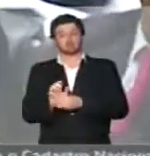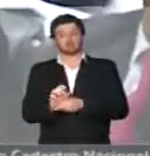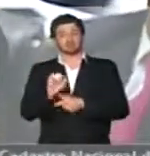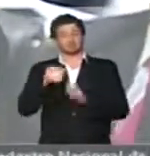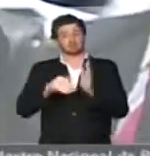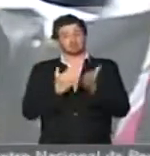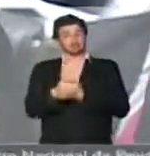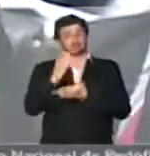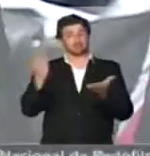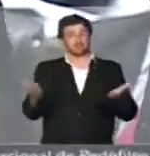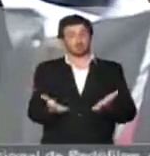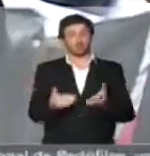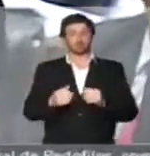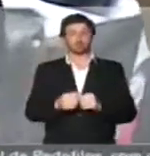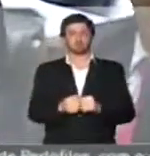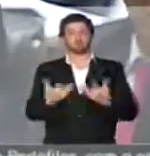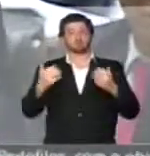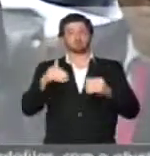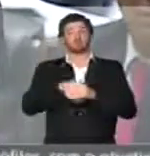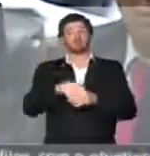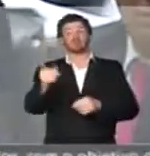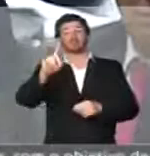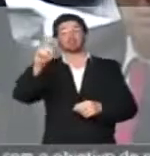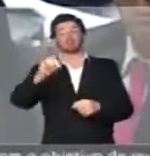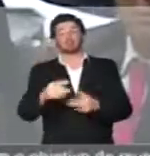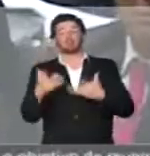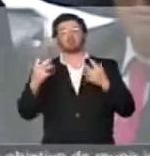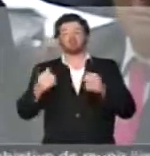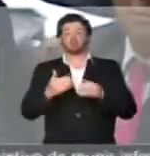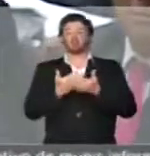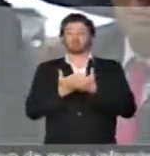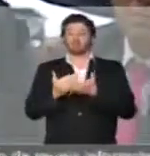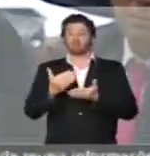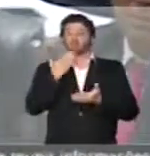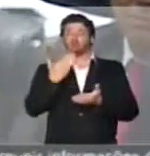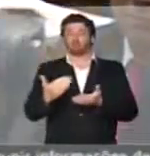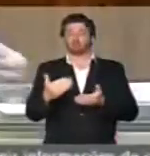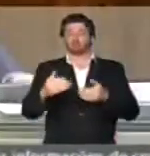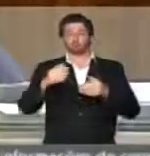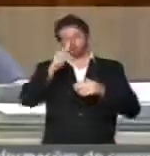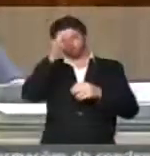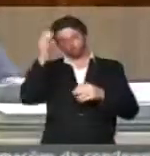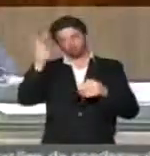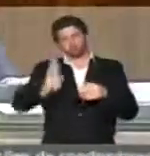se essa MP for hoje aprovada. Vamos votar não, vamos votar com o consumidor brasileiro.